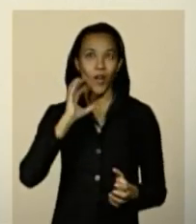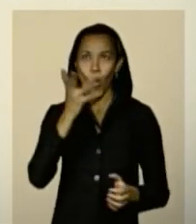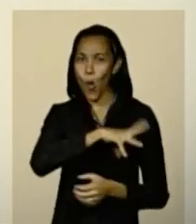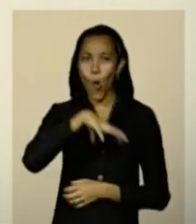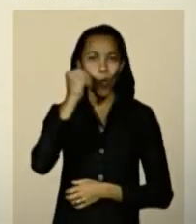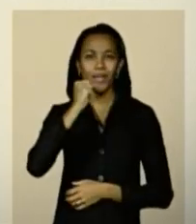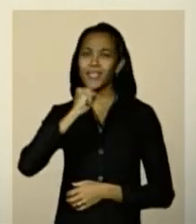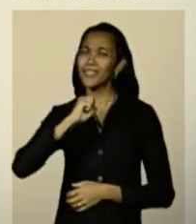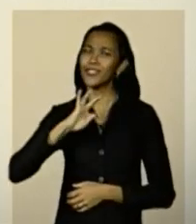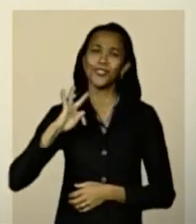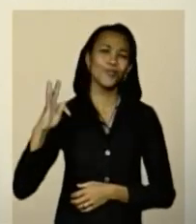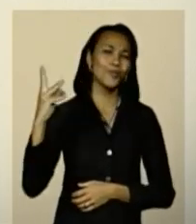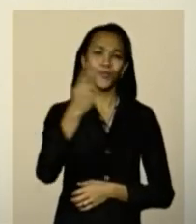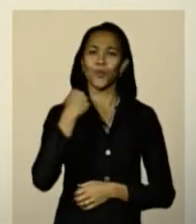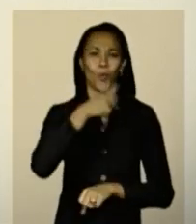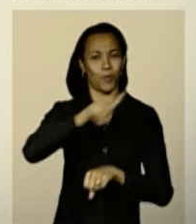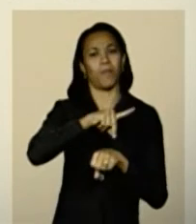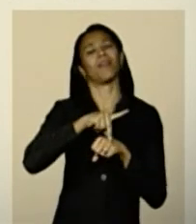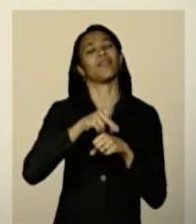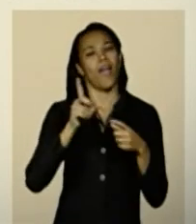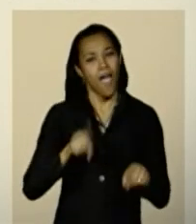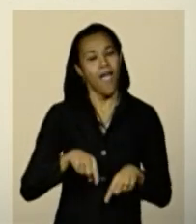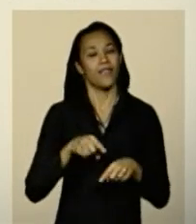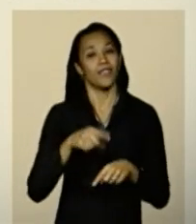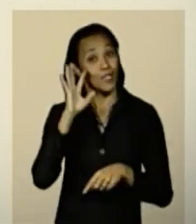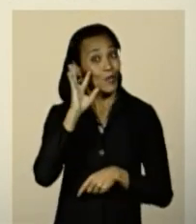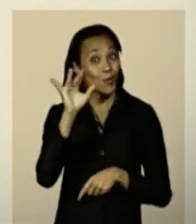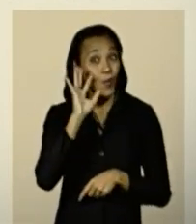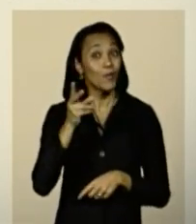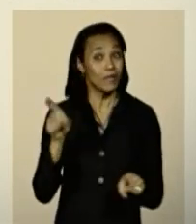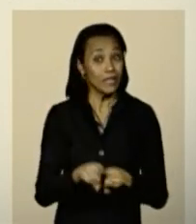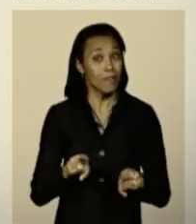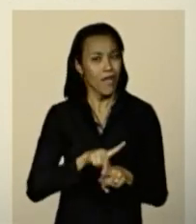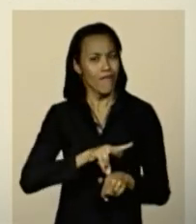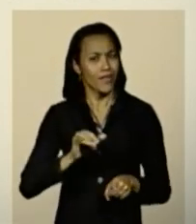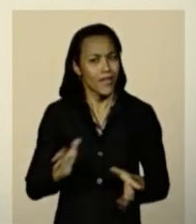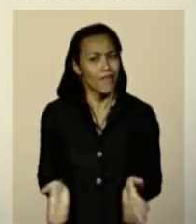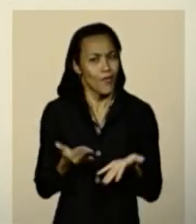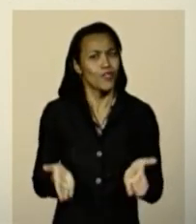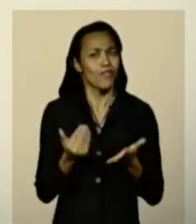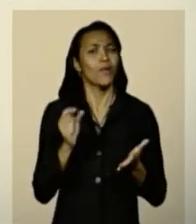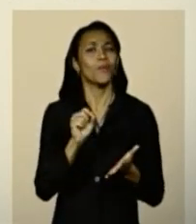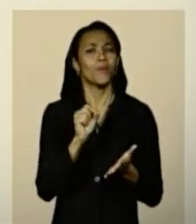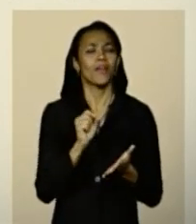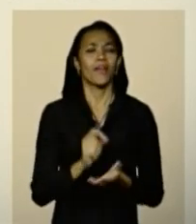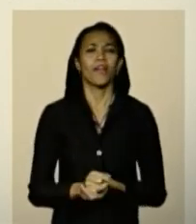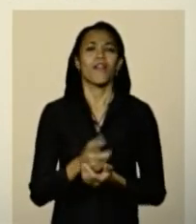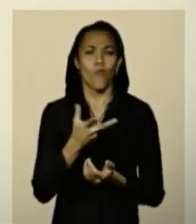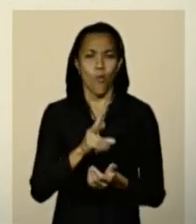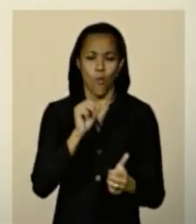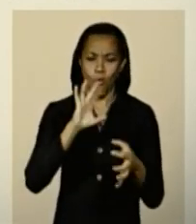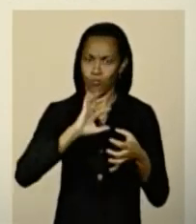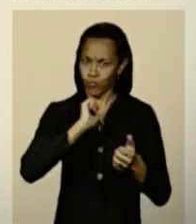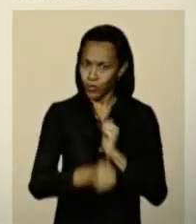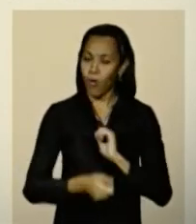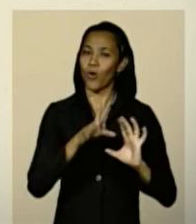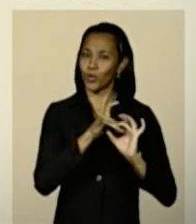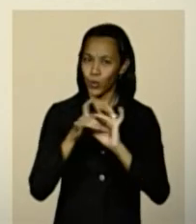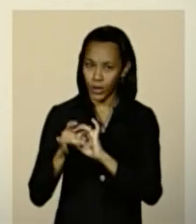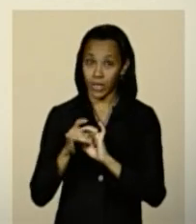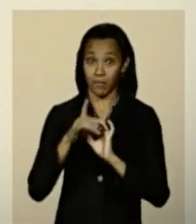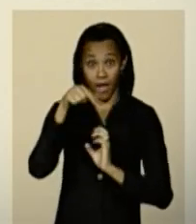conquista de toda uma nação este sonho também vai ser estimulado com a realização dos Jogos Olímpicos